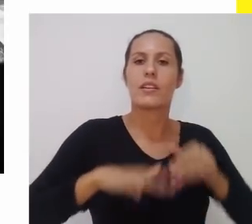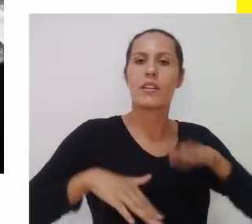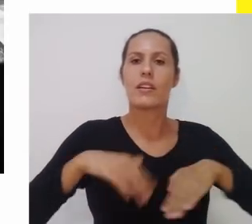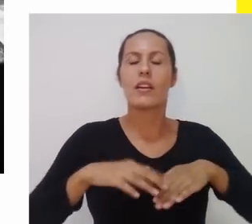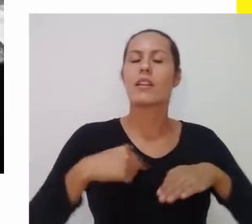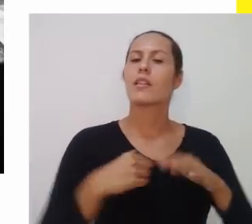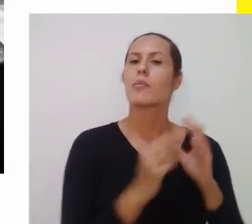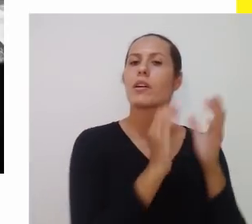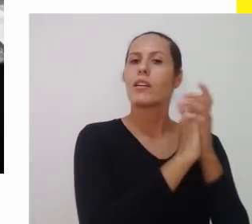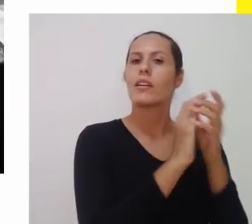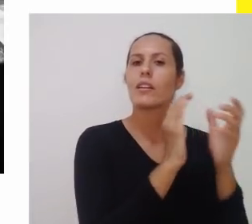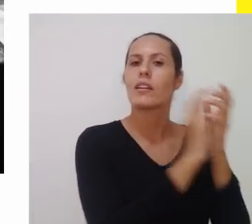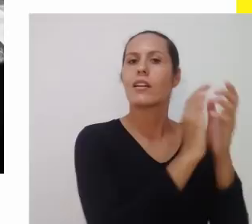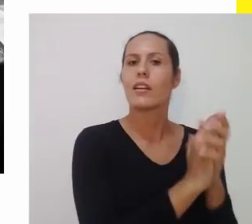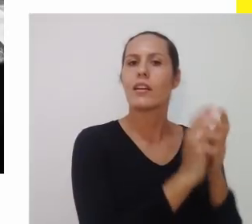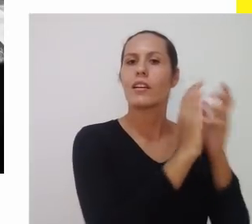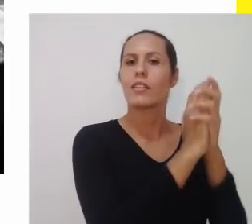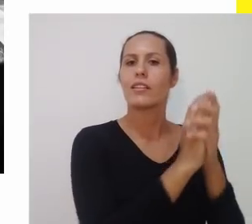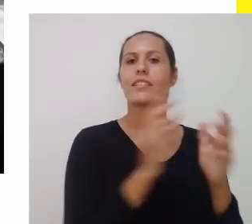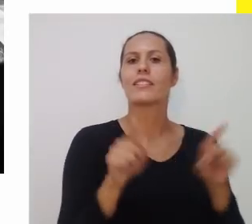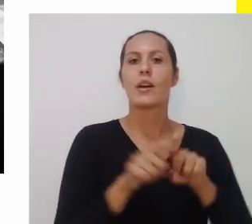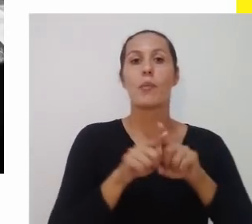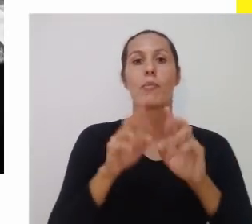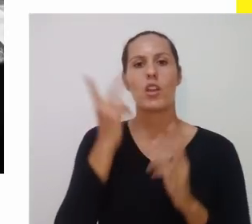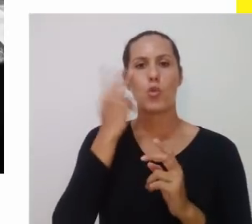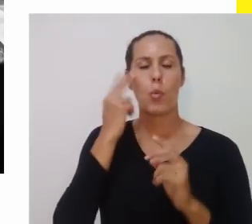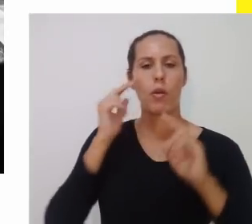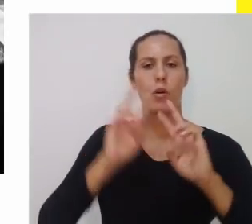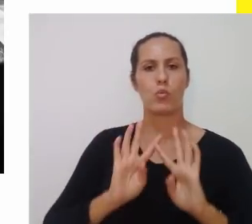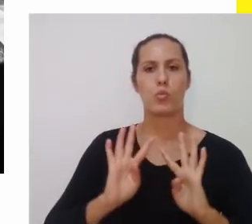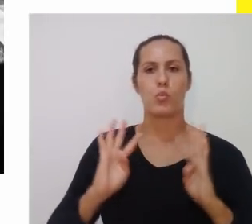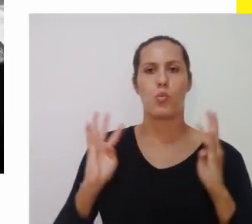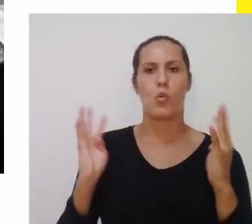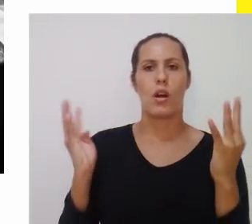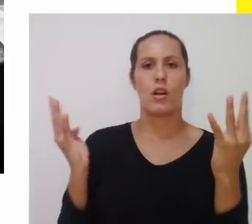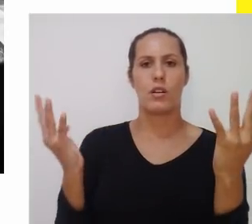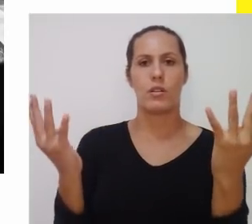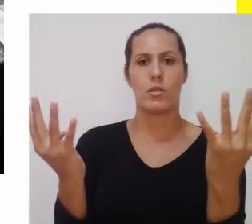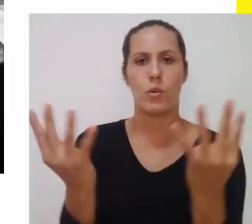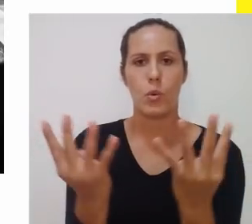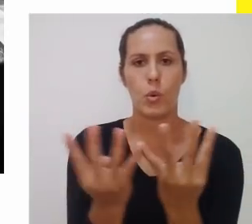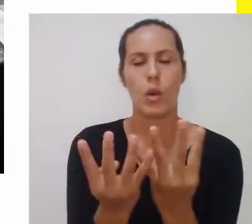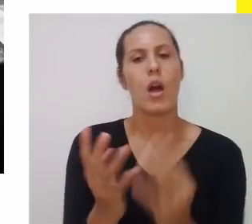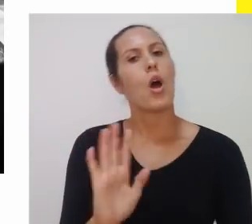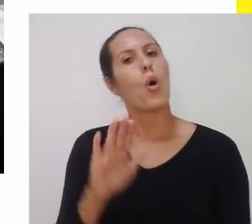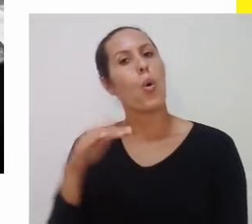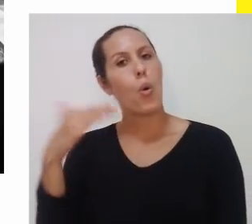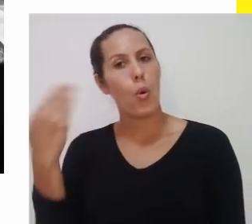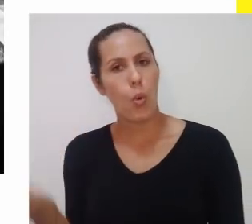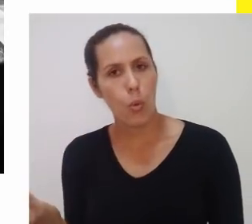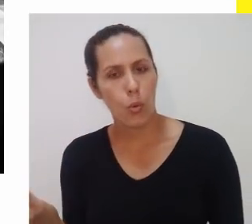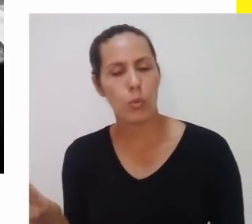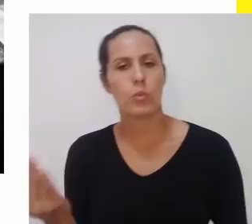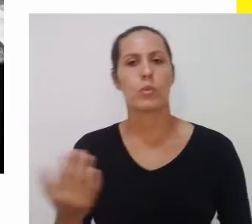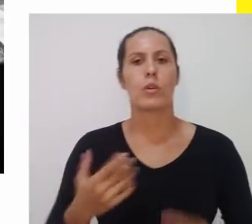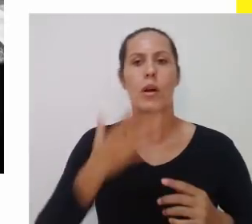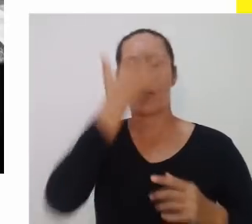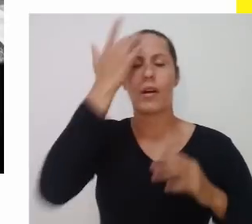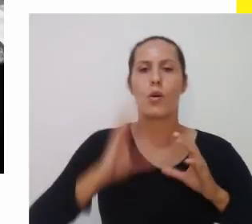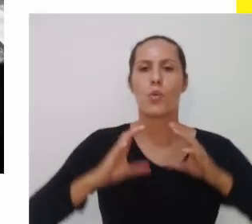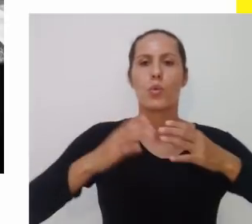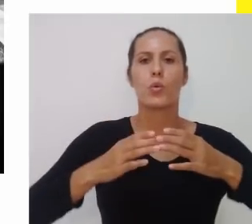batendo palma. É assim que o pessoal dança. Geralmente se faz uma roda, ok?